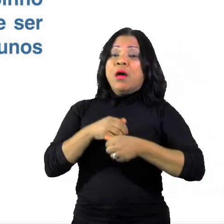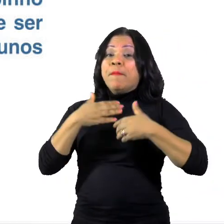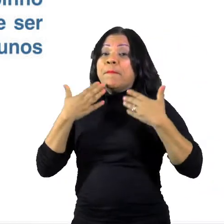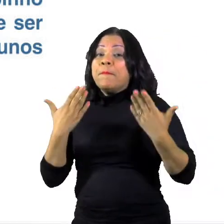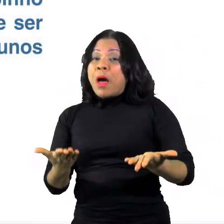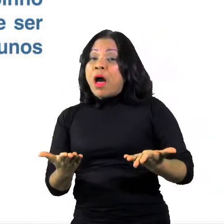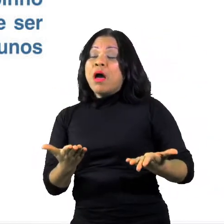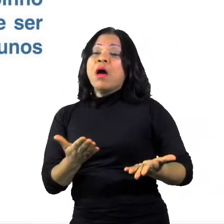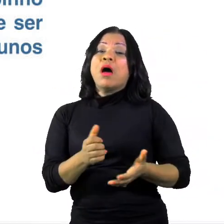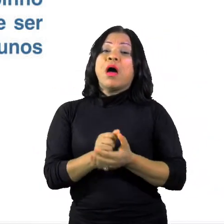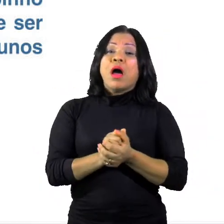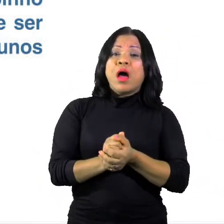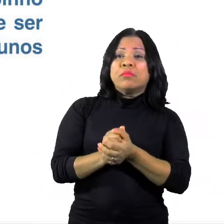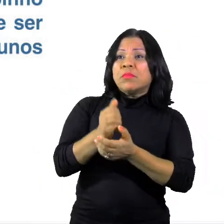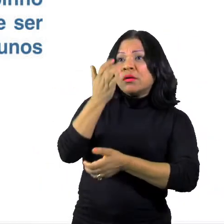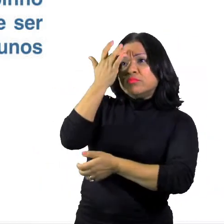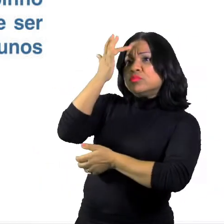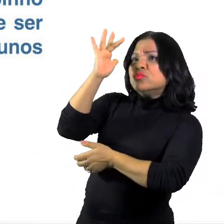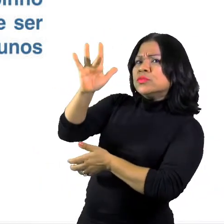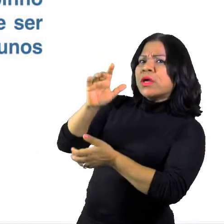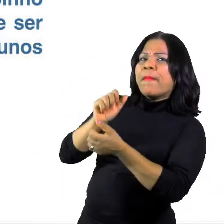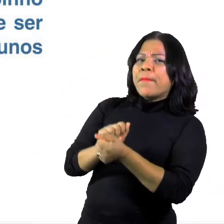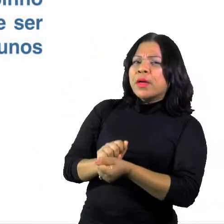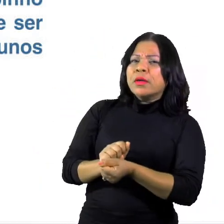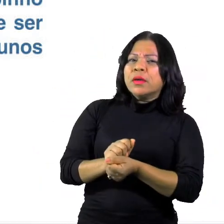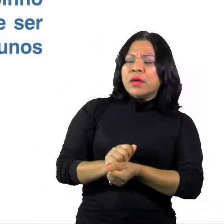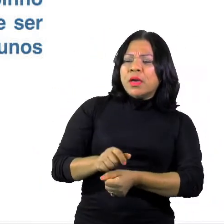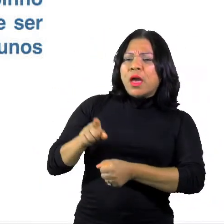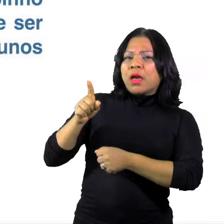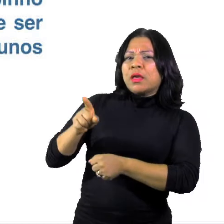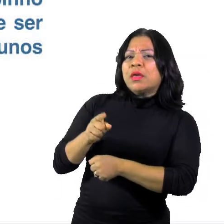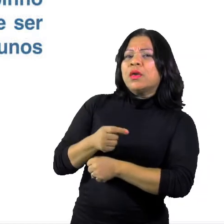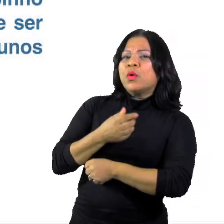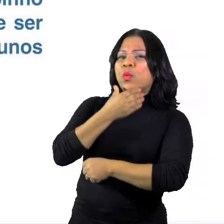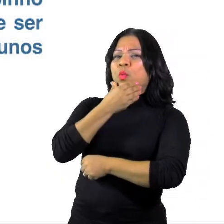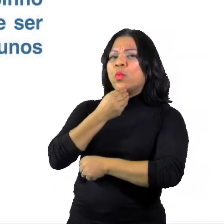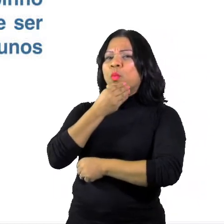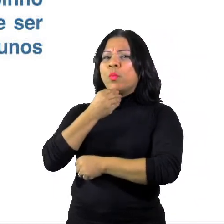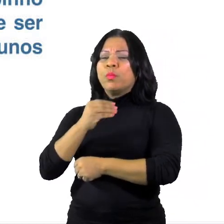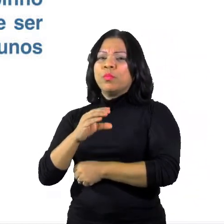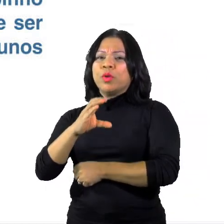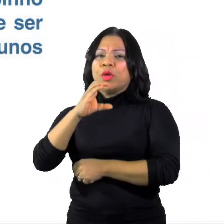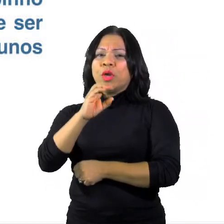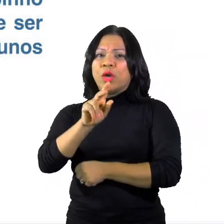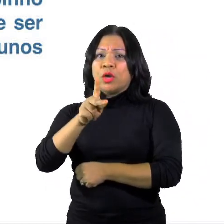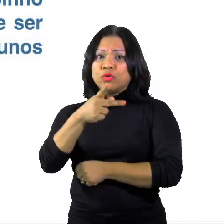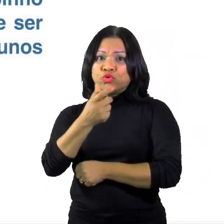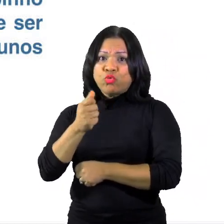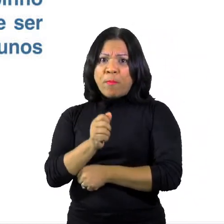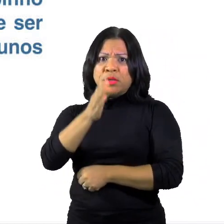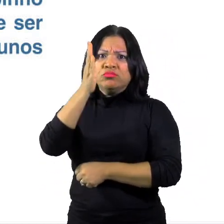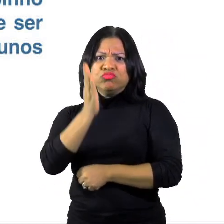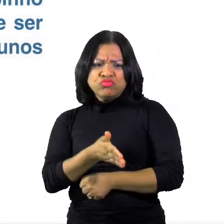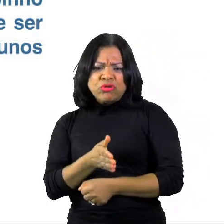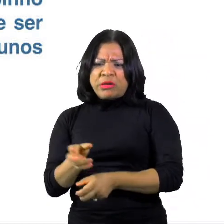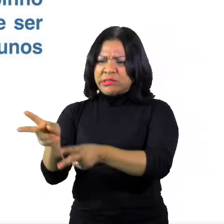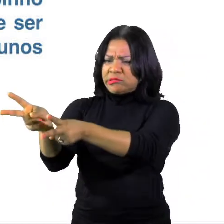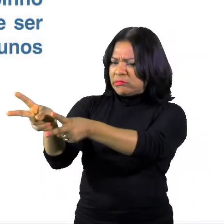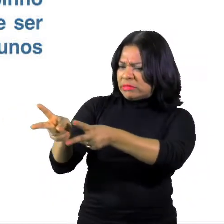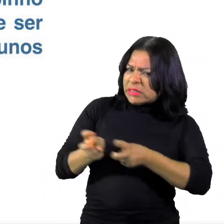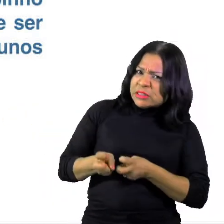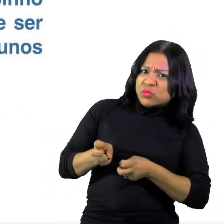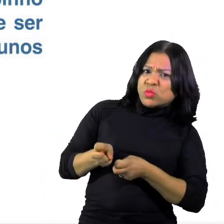os caras que naquele momento Chumbinho estava sendo sequestrado pelos bandidos. Induzido a tomar